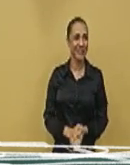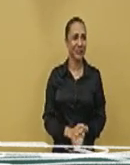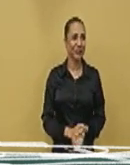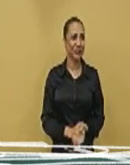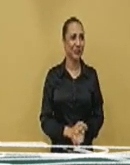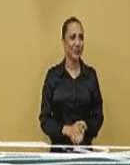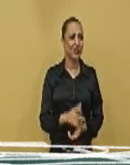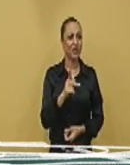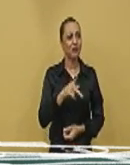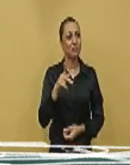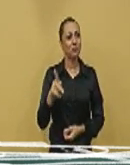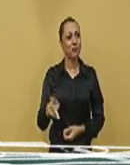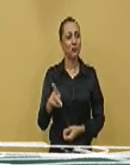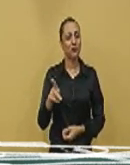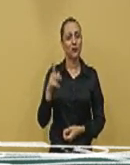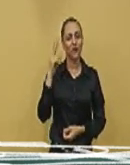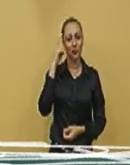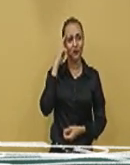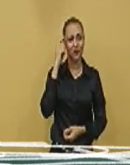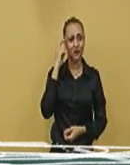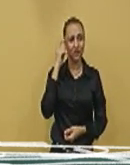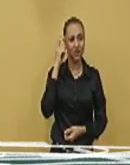Professor Etienne, 1 minuto.